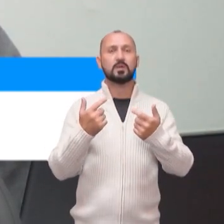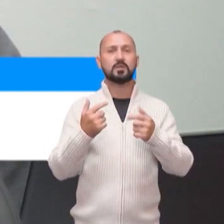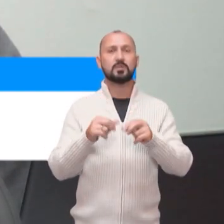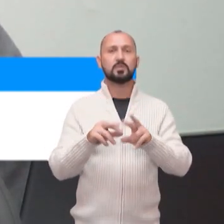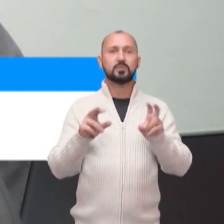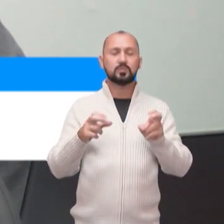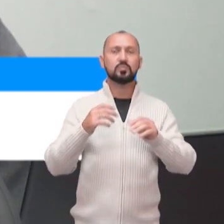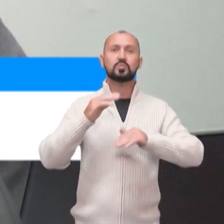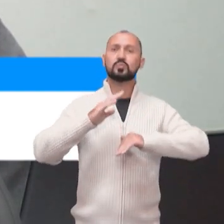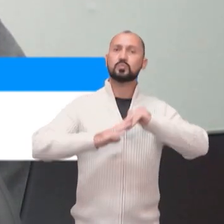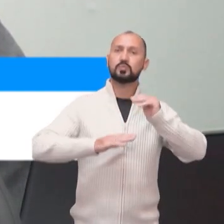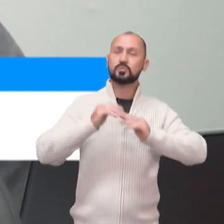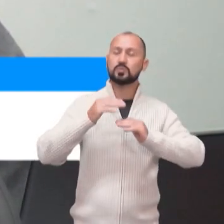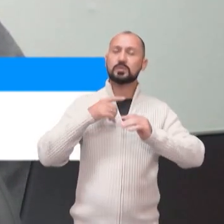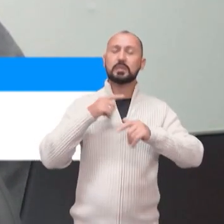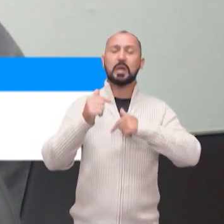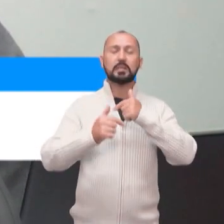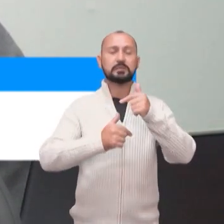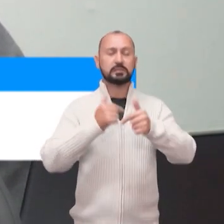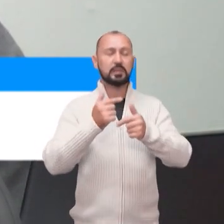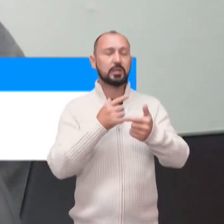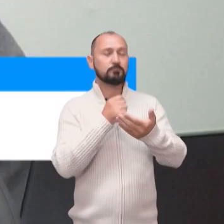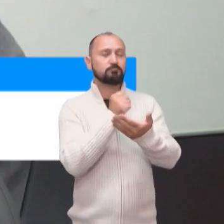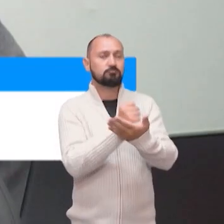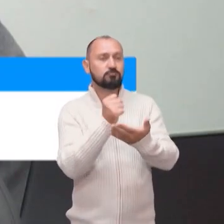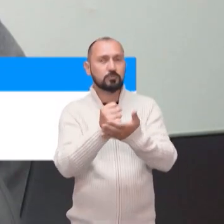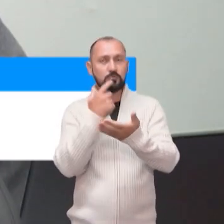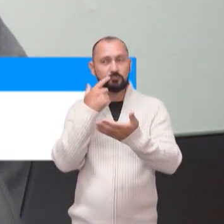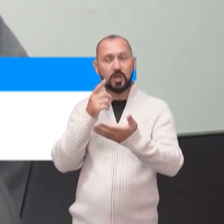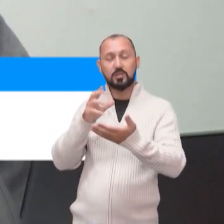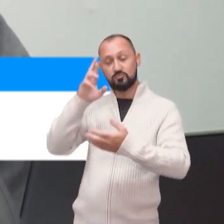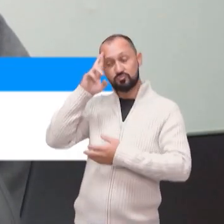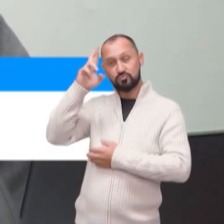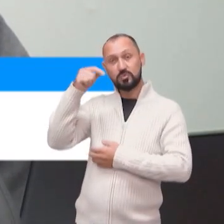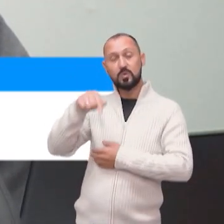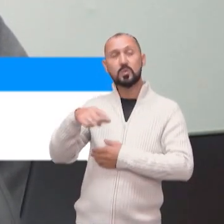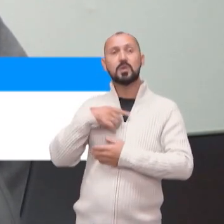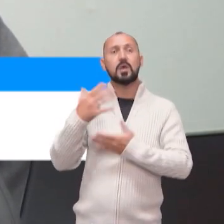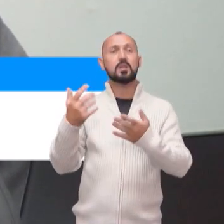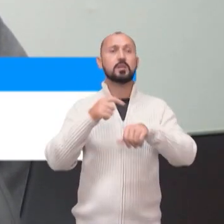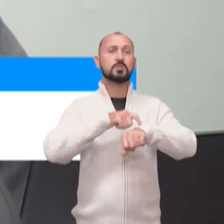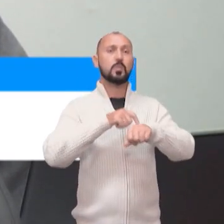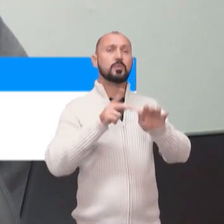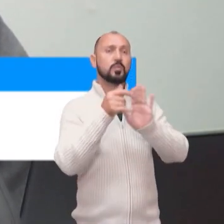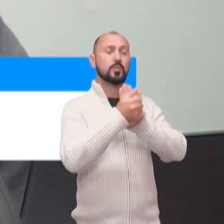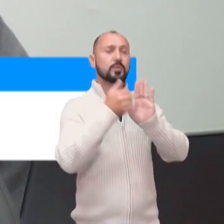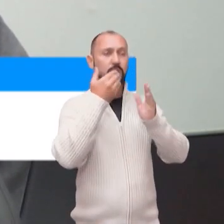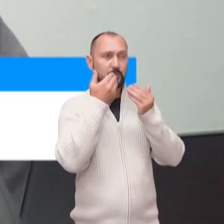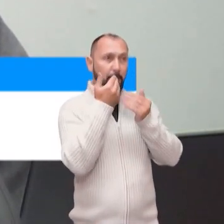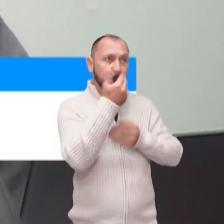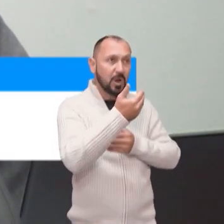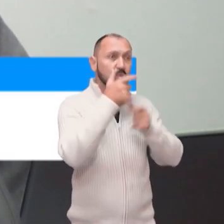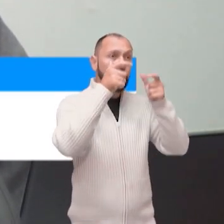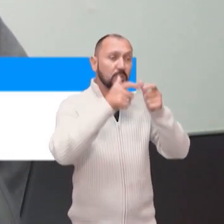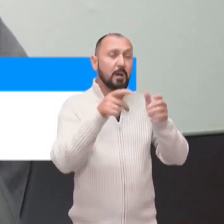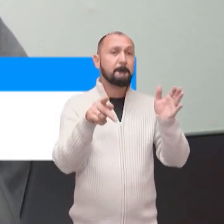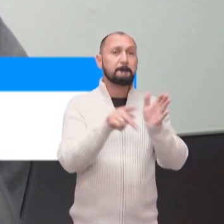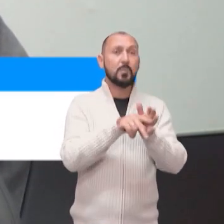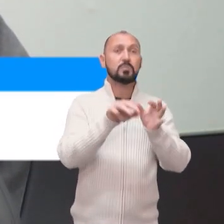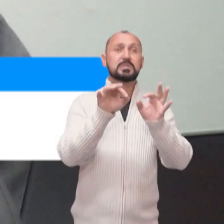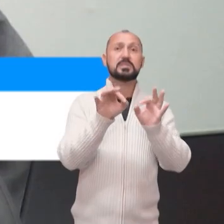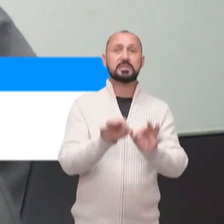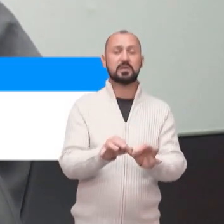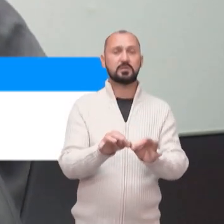por parte dos empregadores, para disponibilizar o que se reclama nesse projeto de lei, que é o espaço